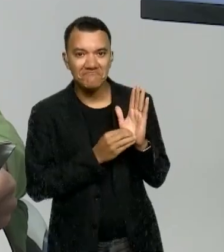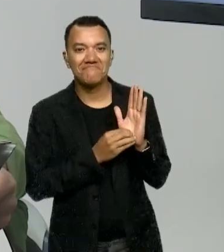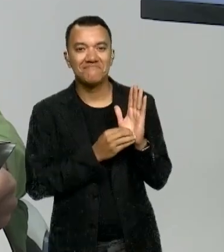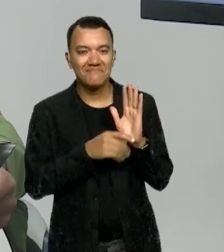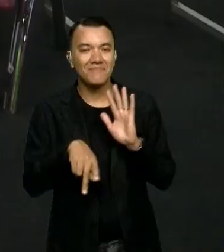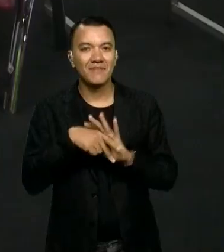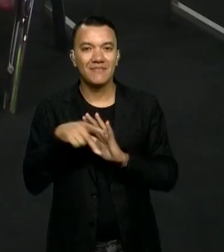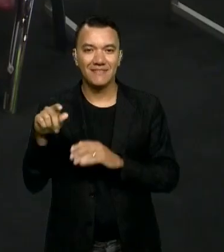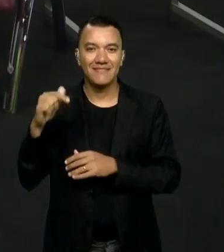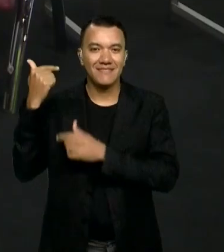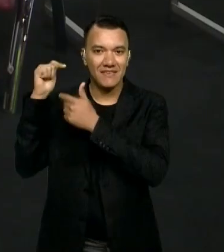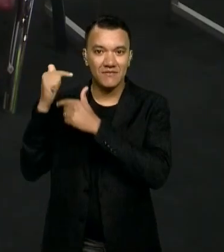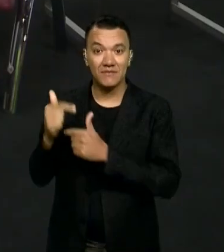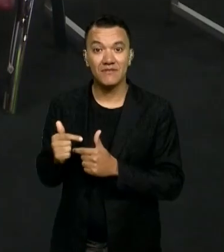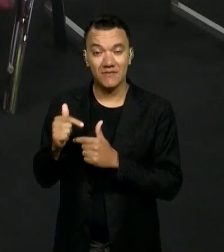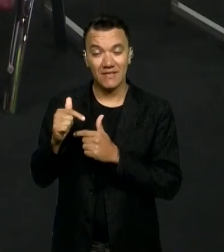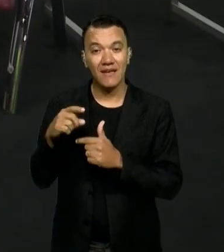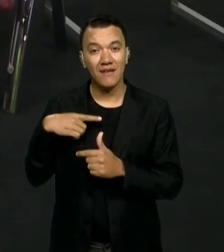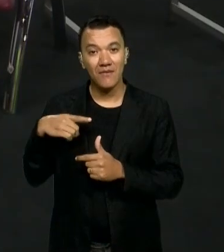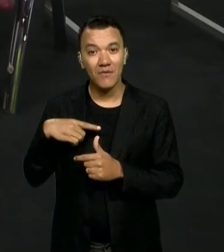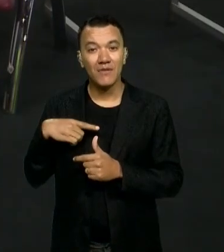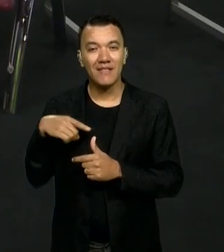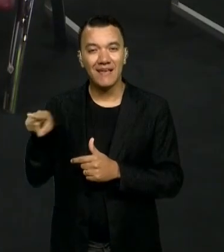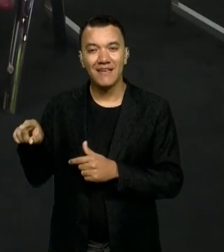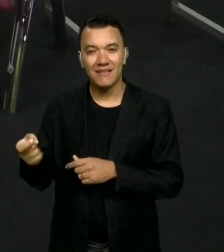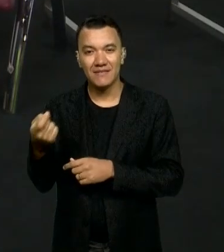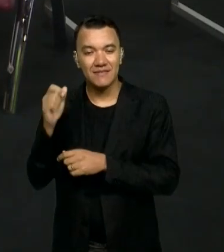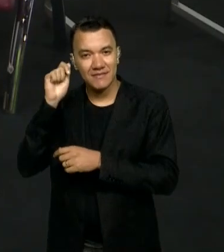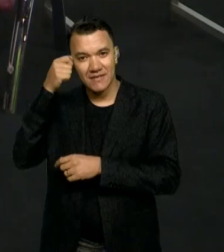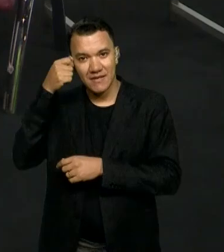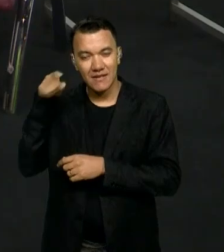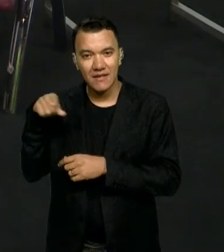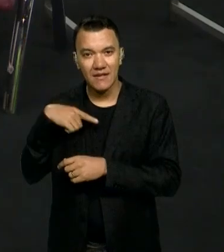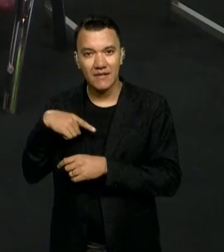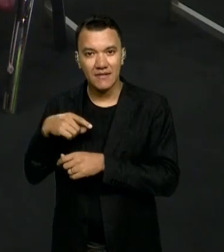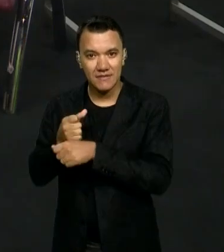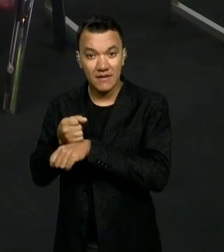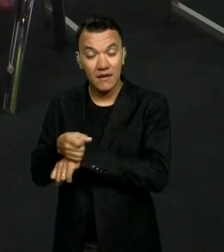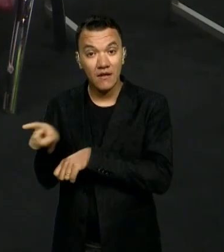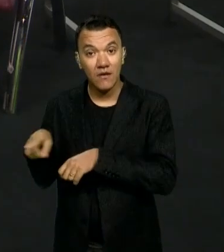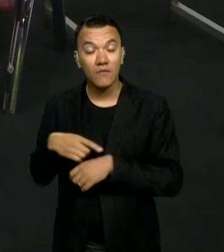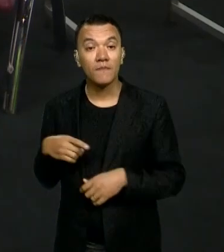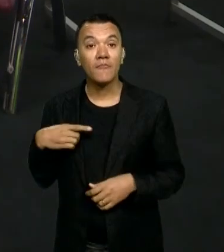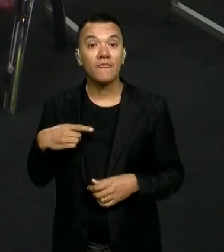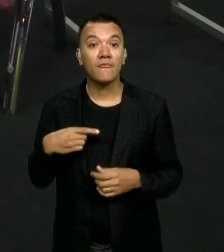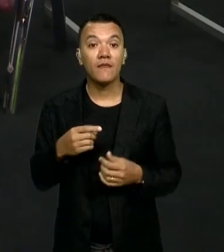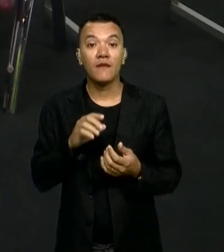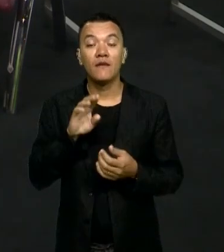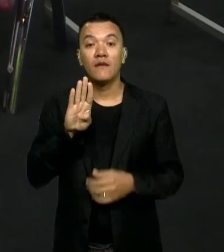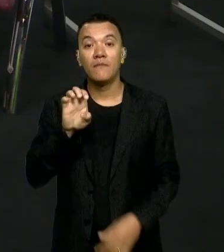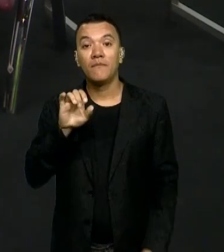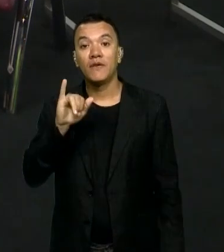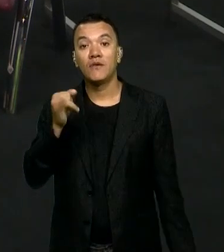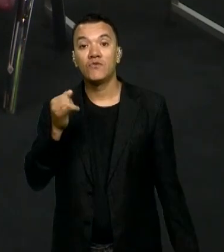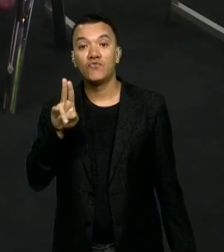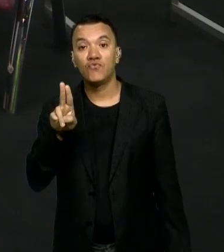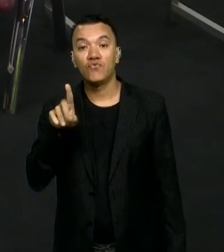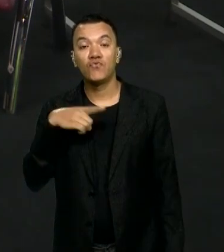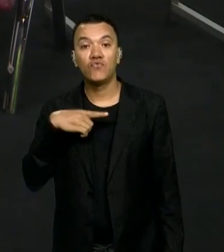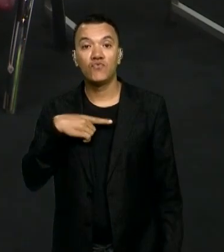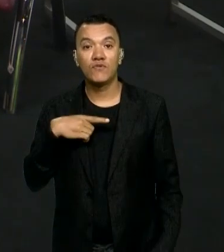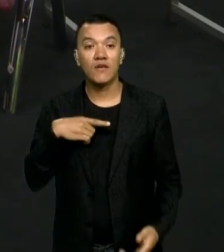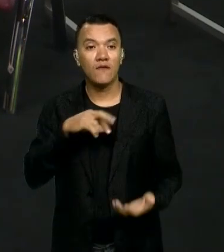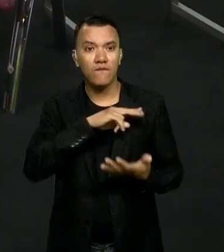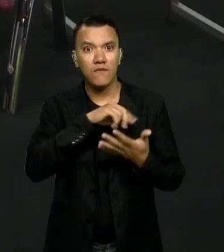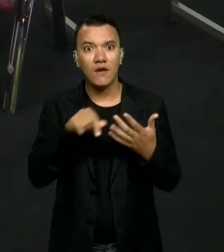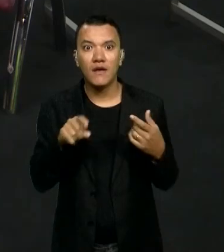das comunidades quilombolas. E aí, aqui eu estou vendo aqui que é um beiju feito com tapioca, beterraba, cenoura, manteiga.